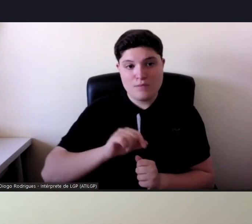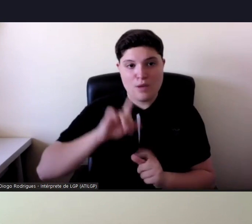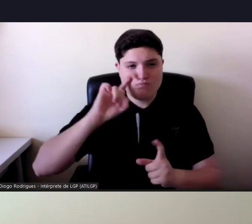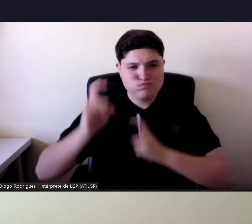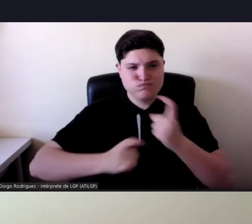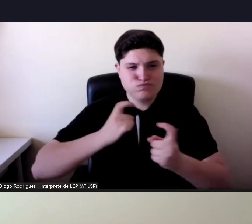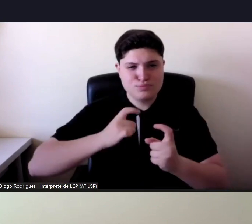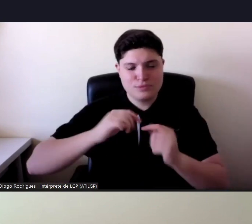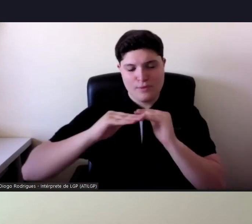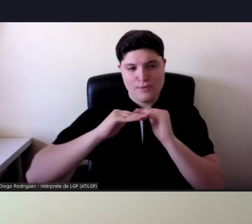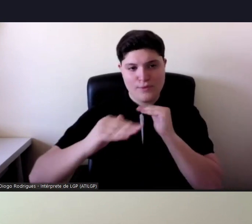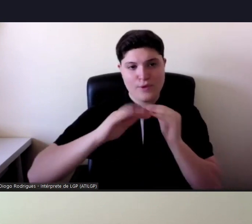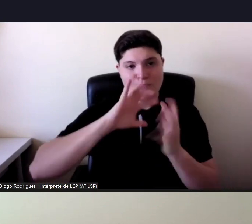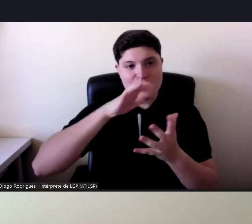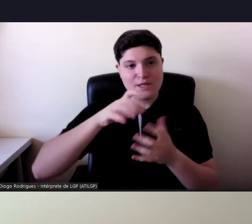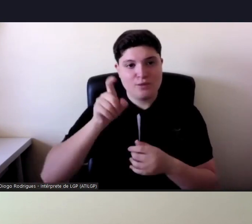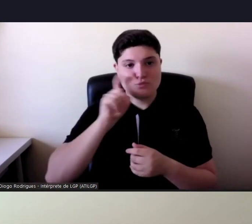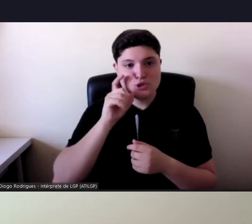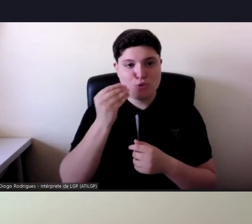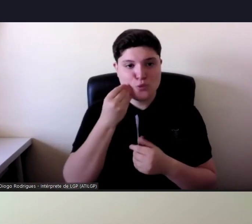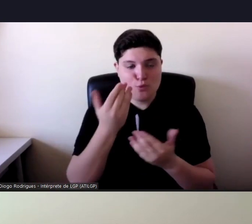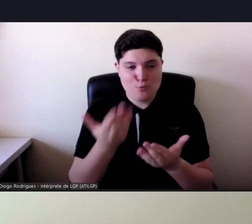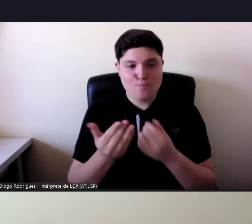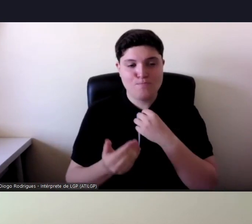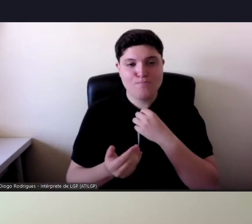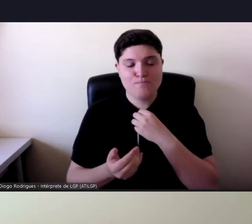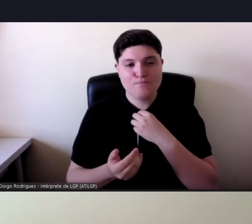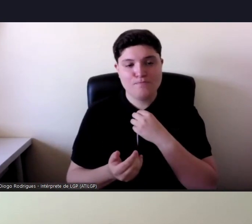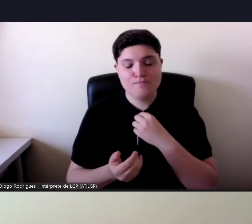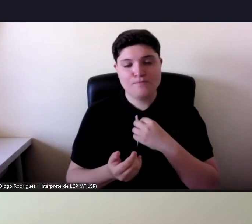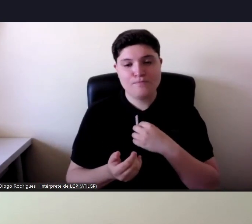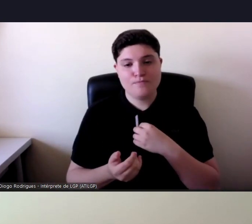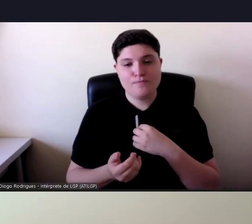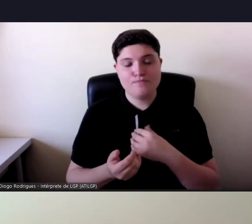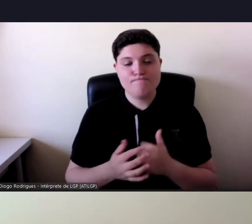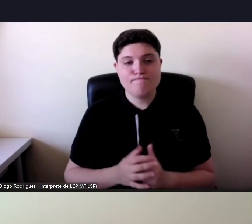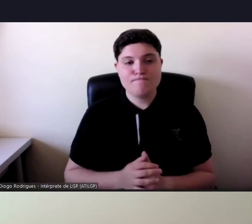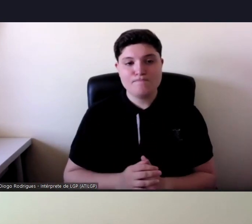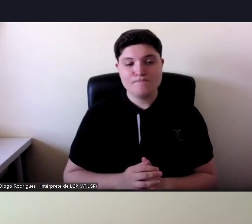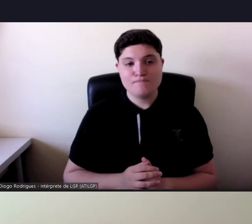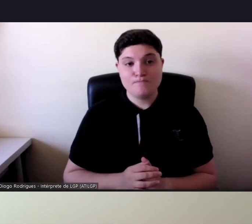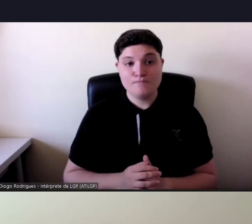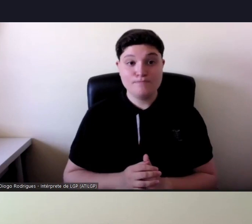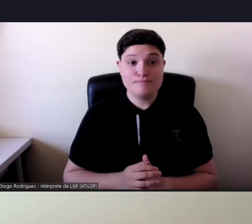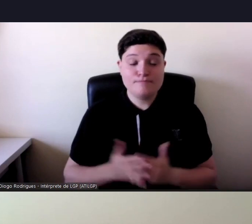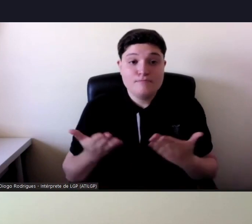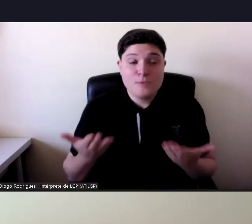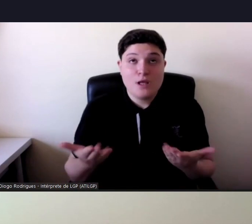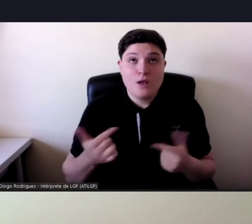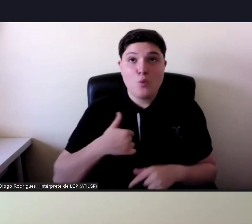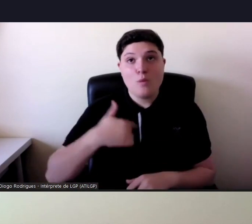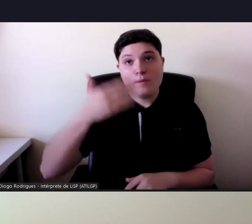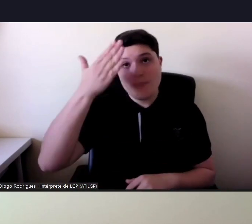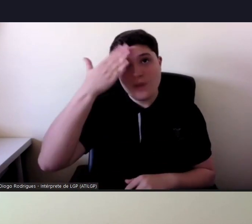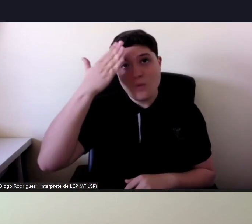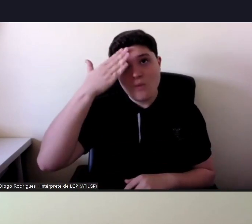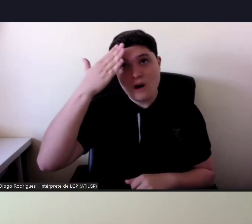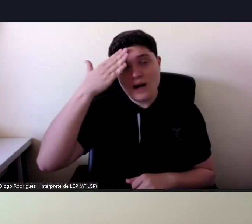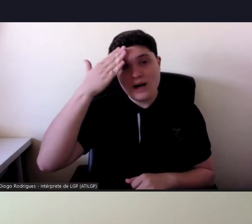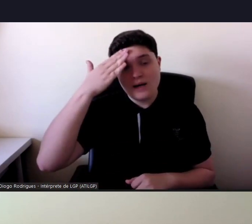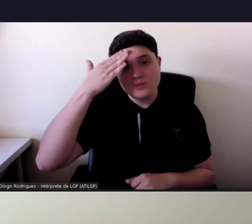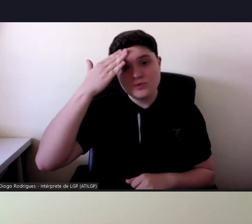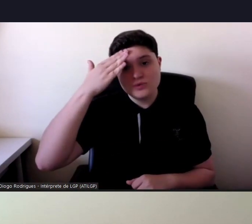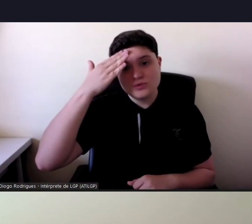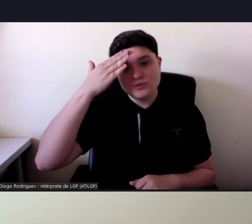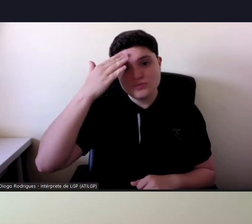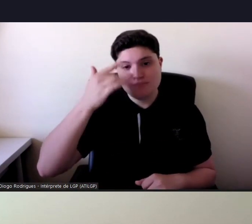aqui a Convenção das Nações Unidas de 92, precisamente a Convenção das Nações Unidas sobre o clima, em que